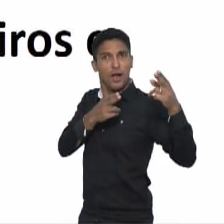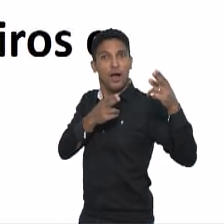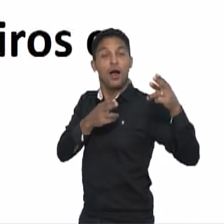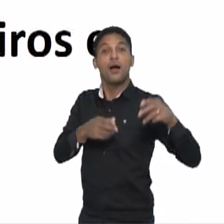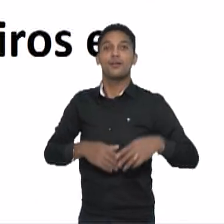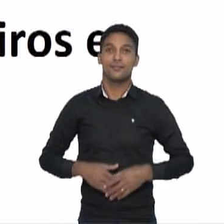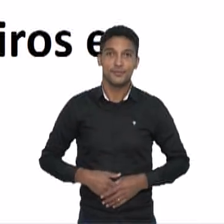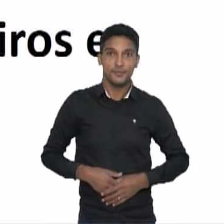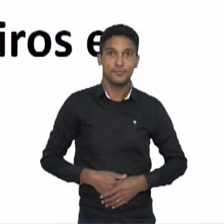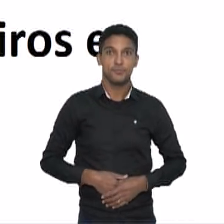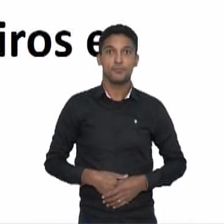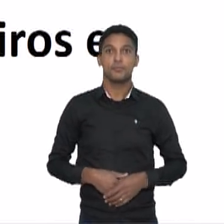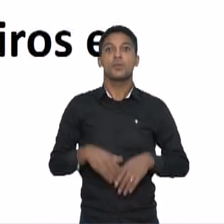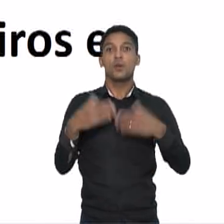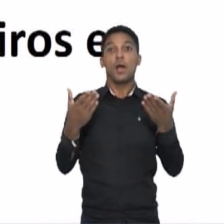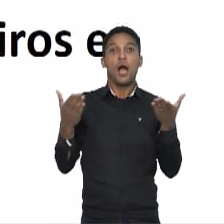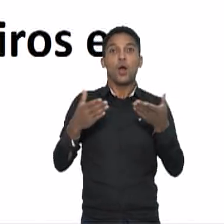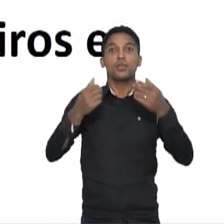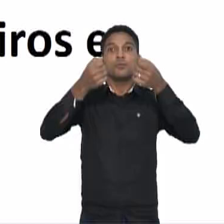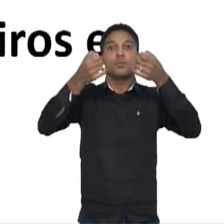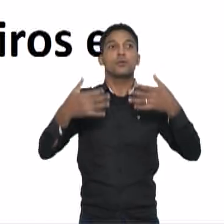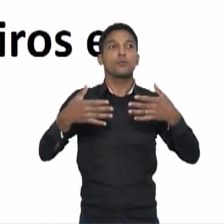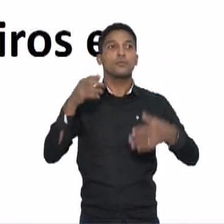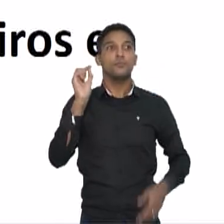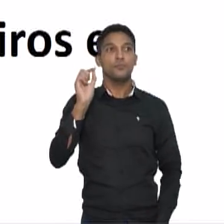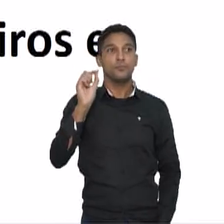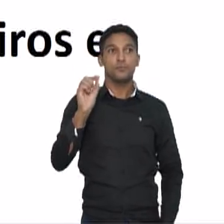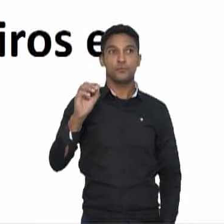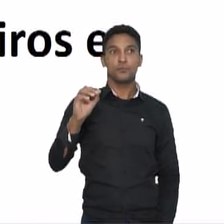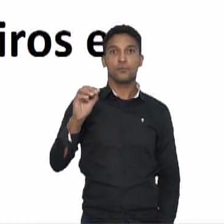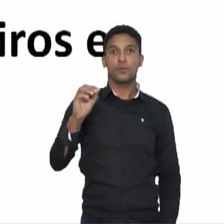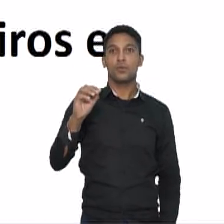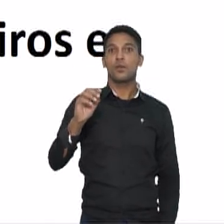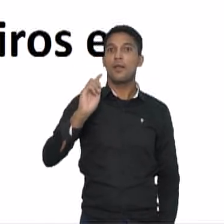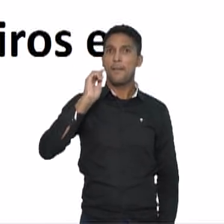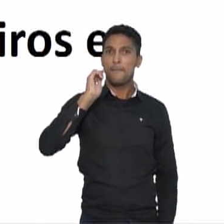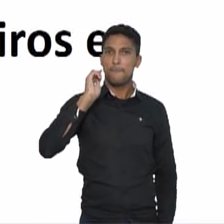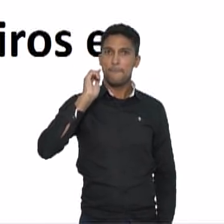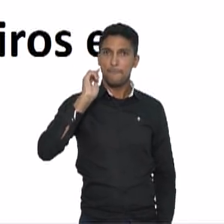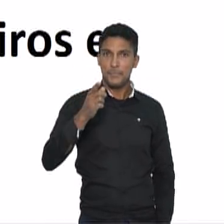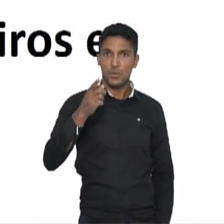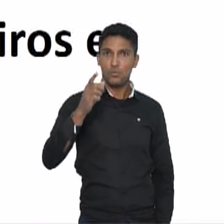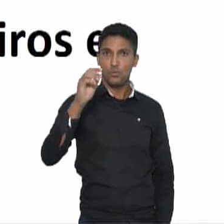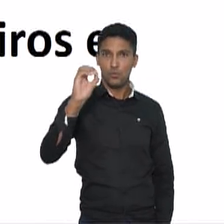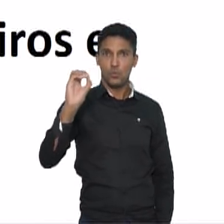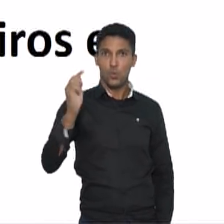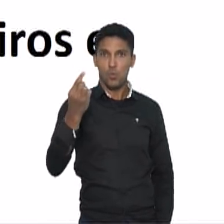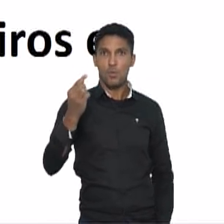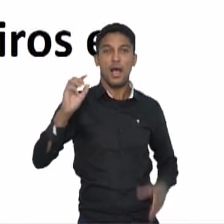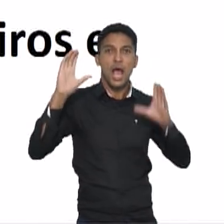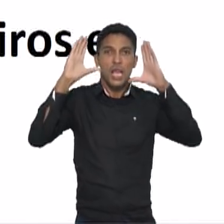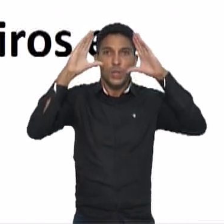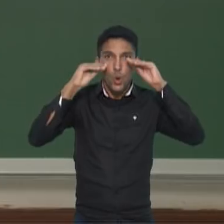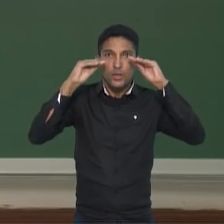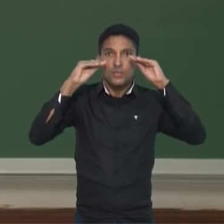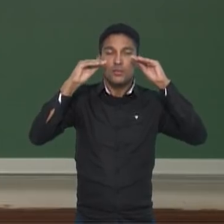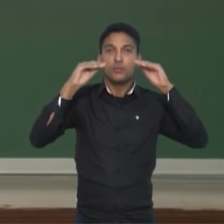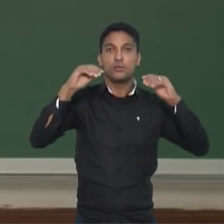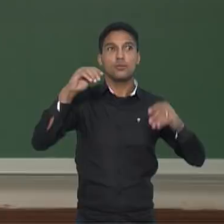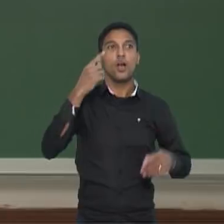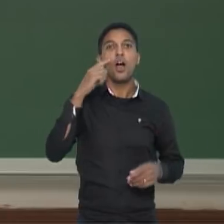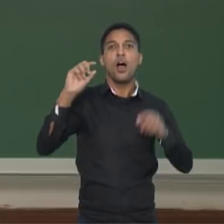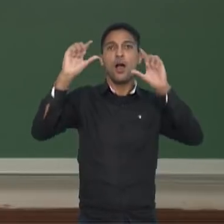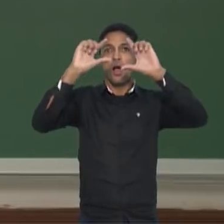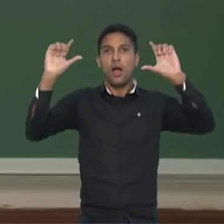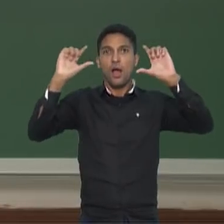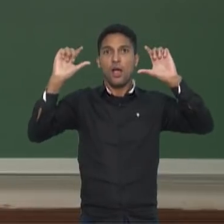Falar do conto das Mil e Uma Noites. Mil e Uma Noites é um livro assim, conhecido pelo